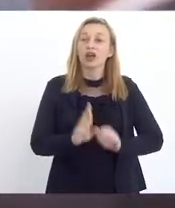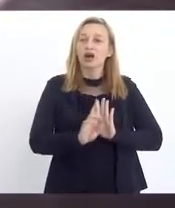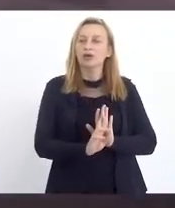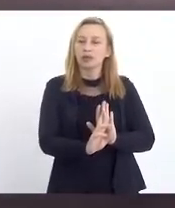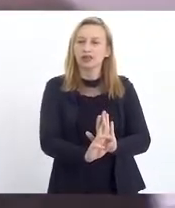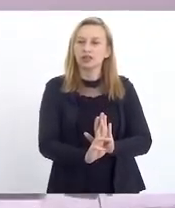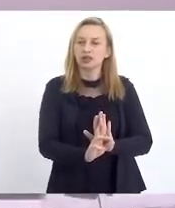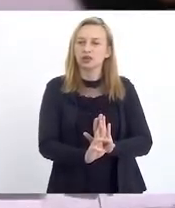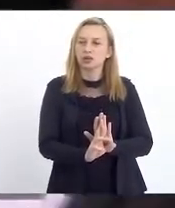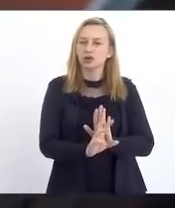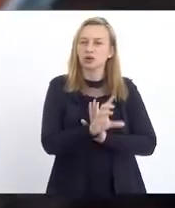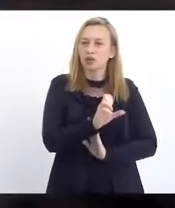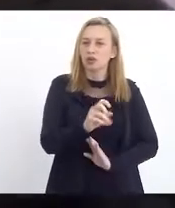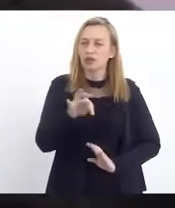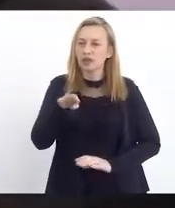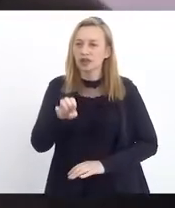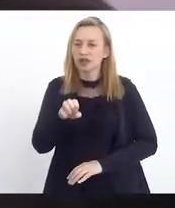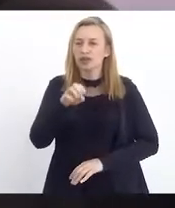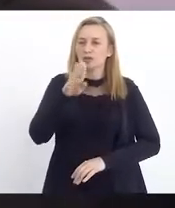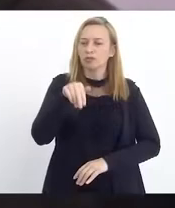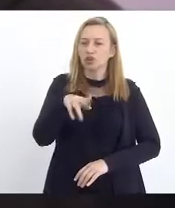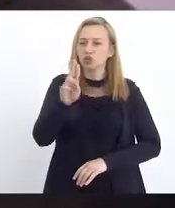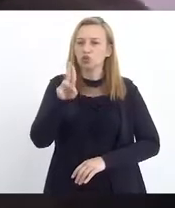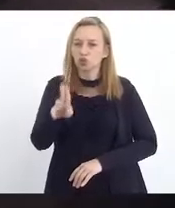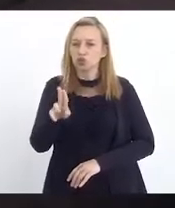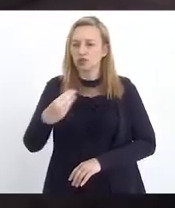Representante do Comitê do Guandu, está presente?